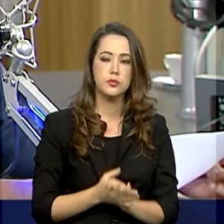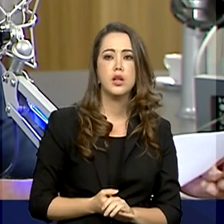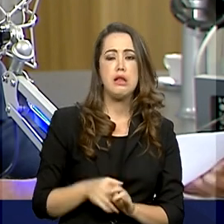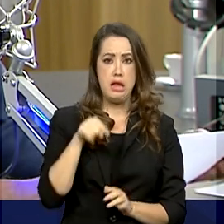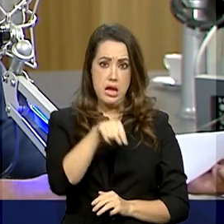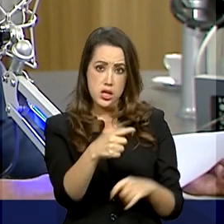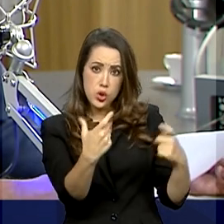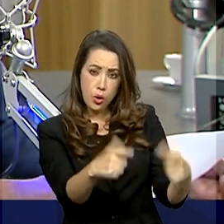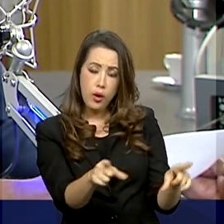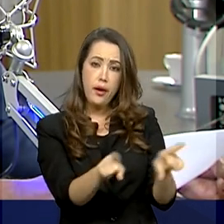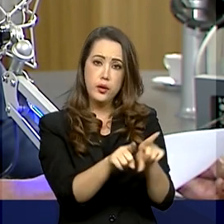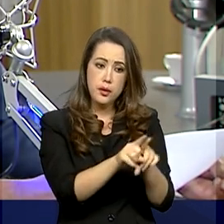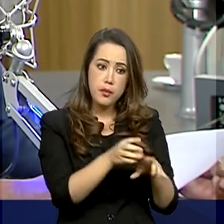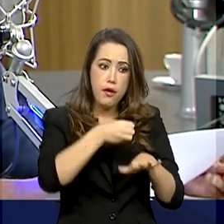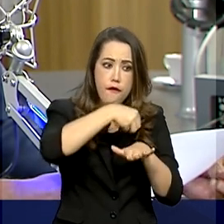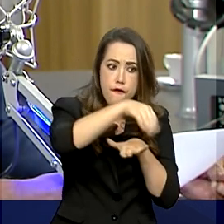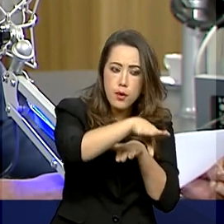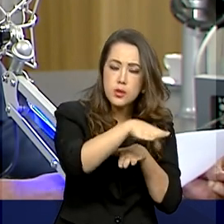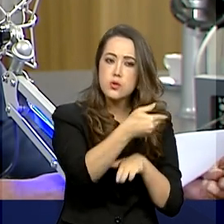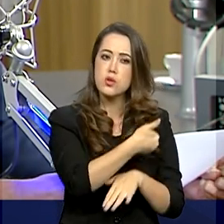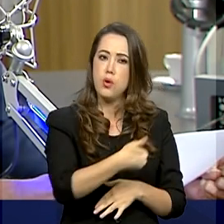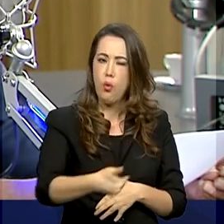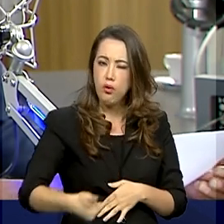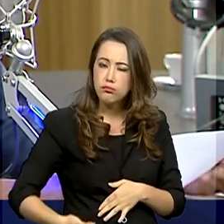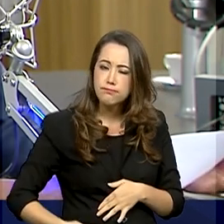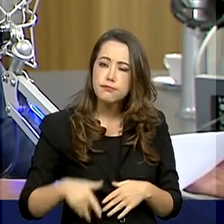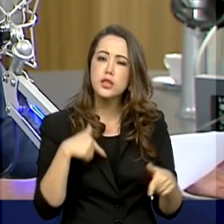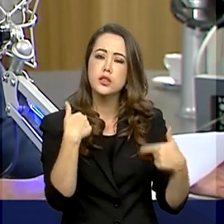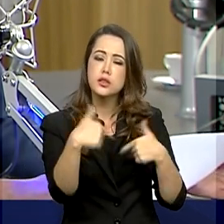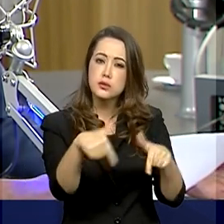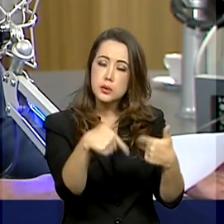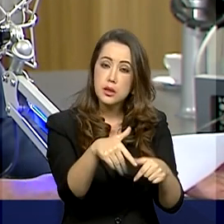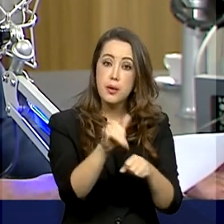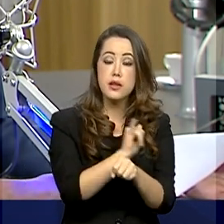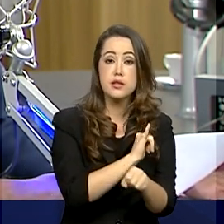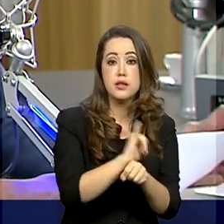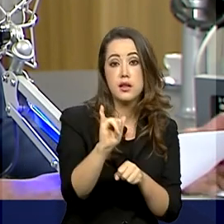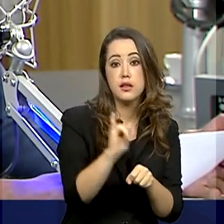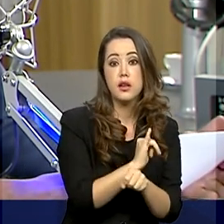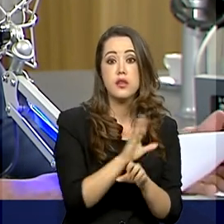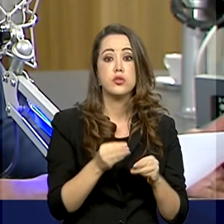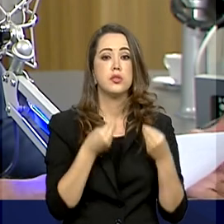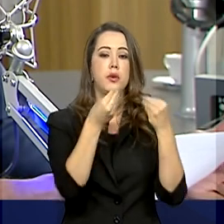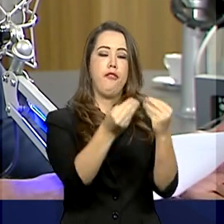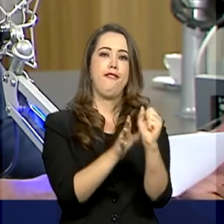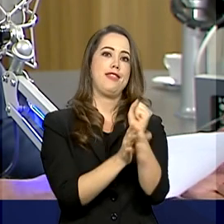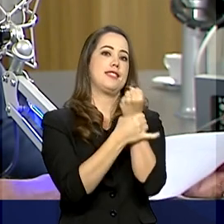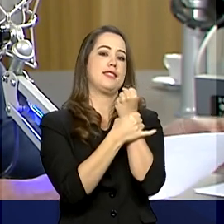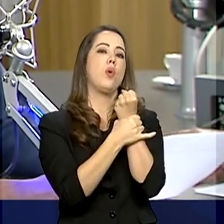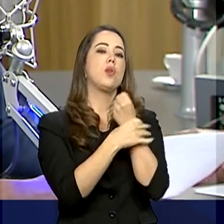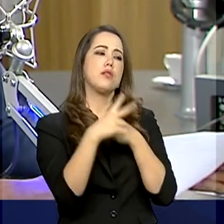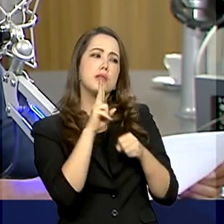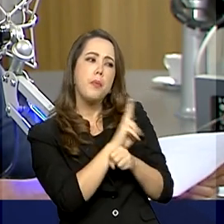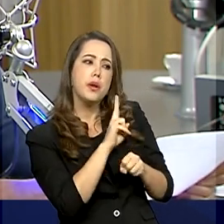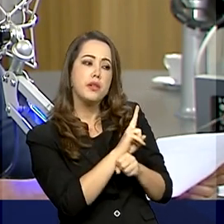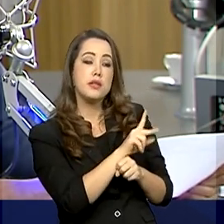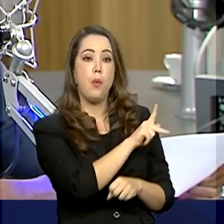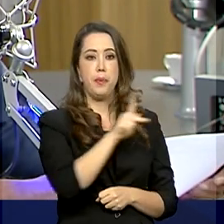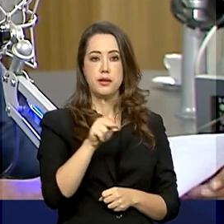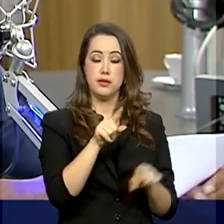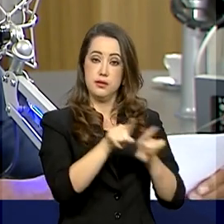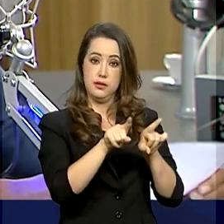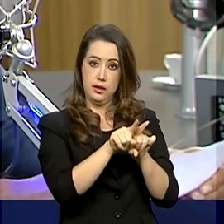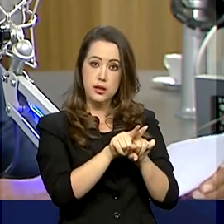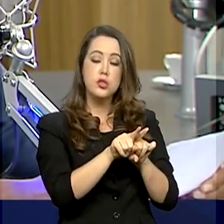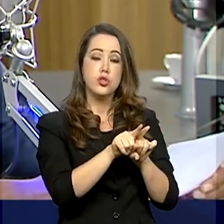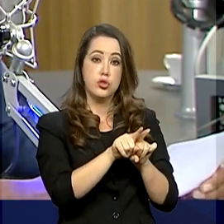que também passa o governo informações estratégicas para ações nessas áreas além de garantir a segurança do presidente e do vice-presidente da